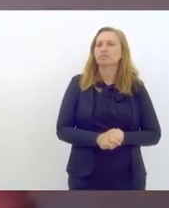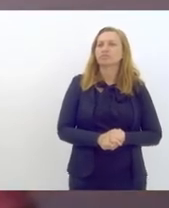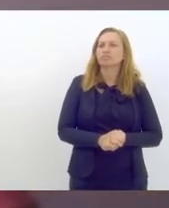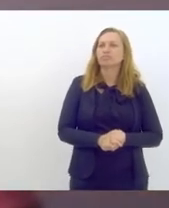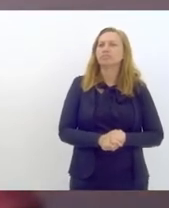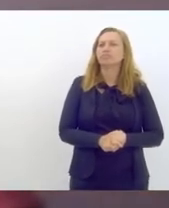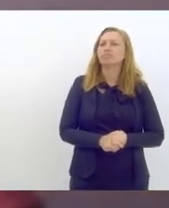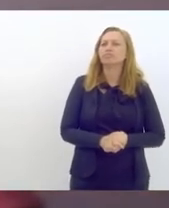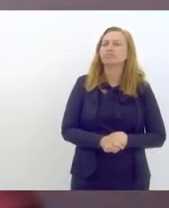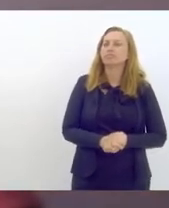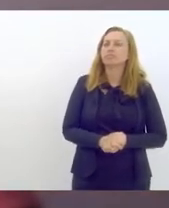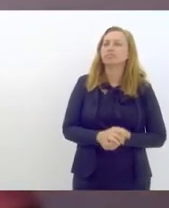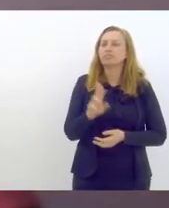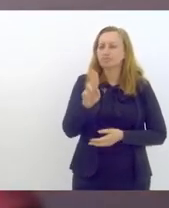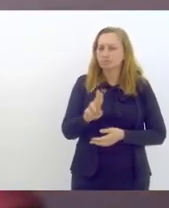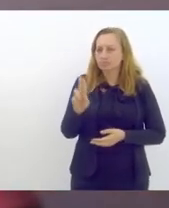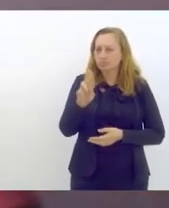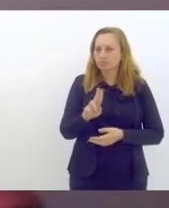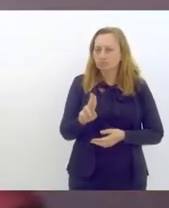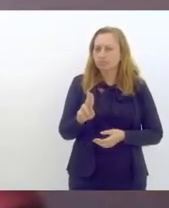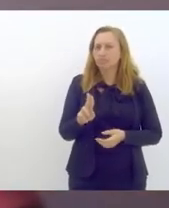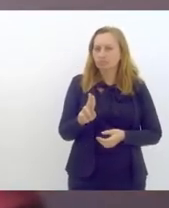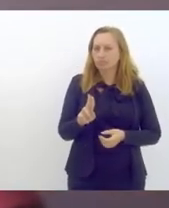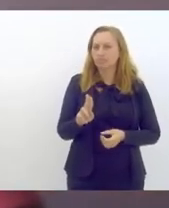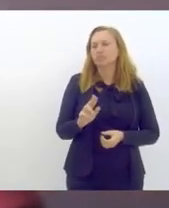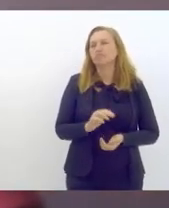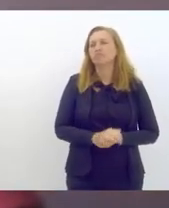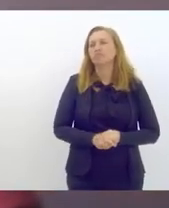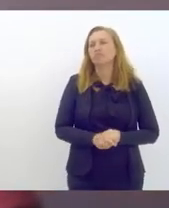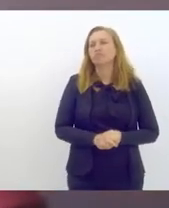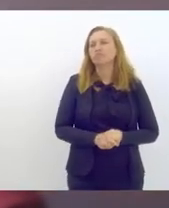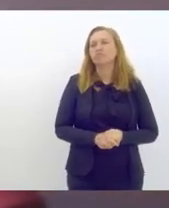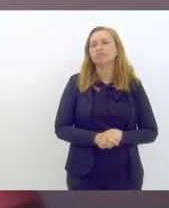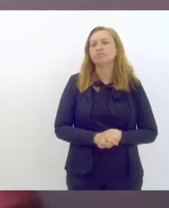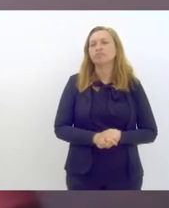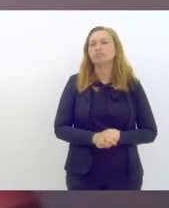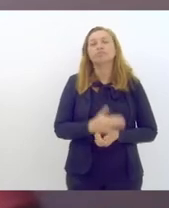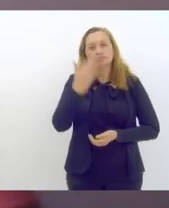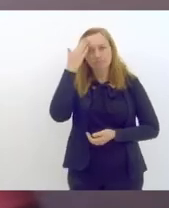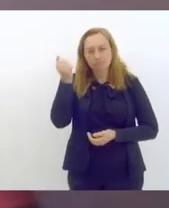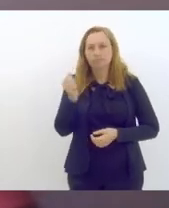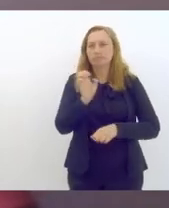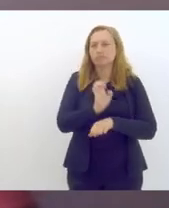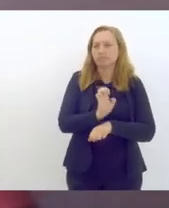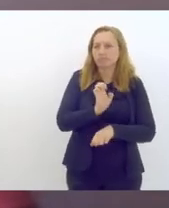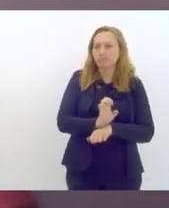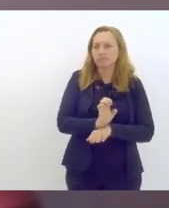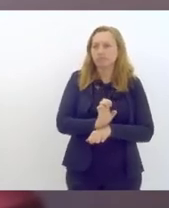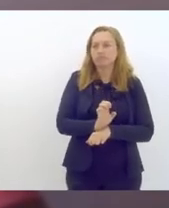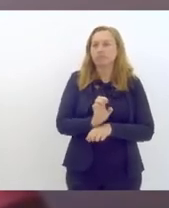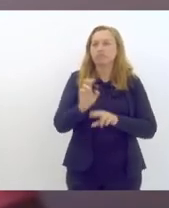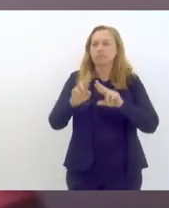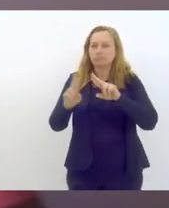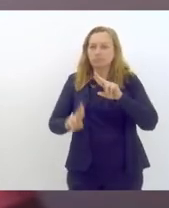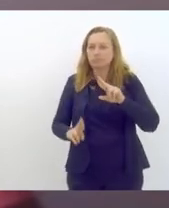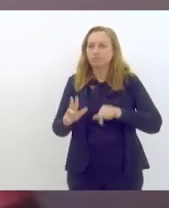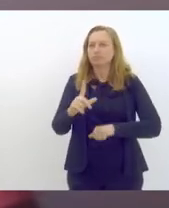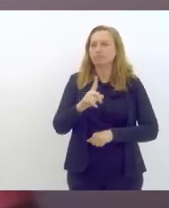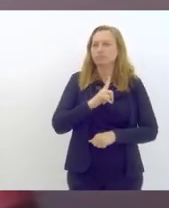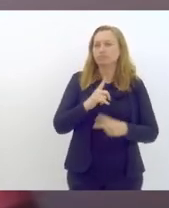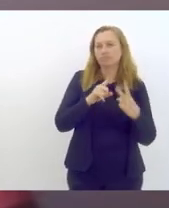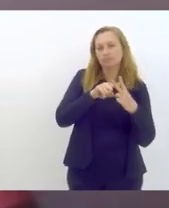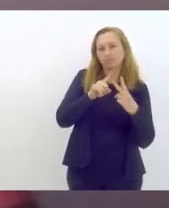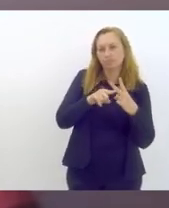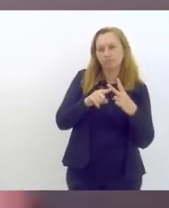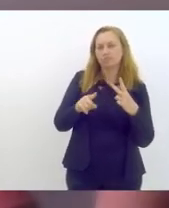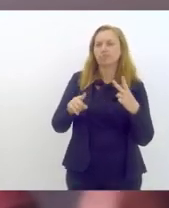esse diálogo com as universidades, pode fazer diálogo com as universidades. Nós sabemos que o Estado, incluindo a própria UERJ, tem duas